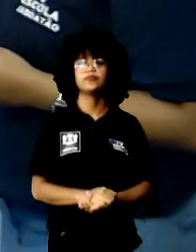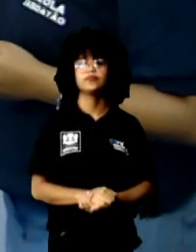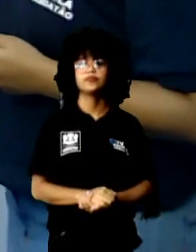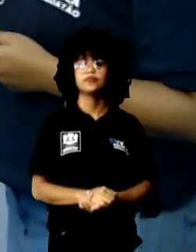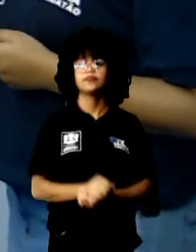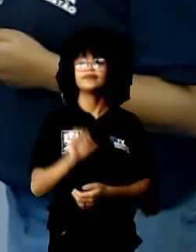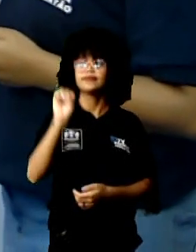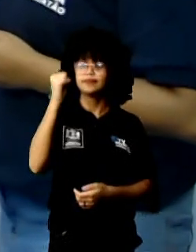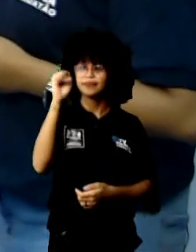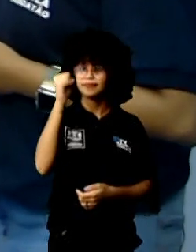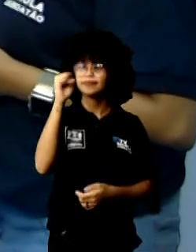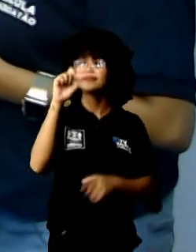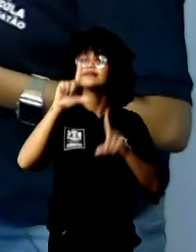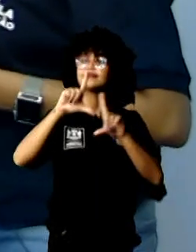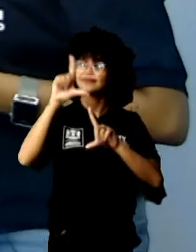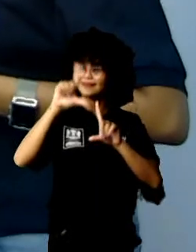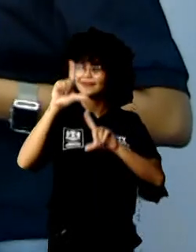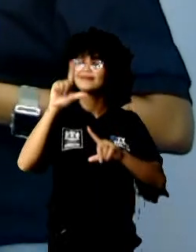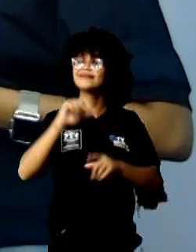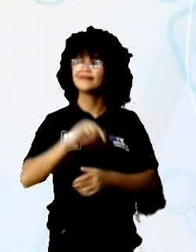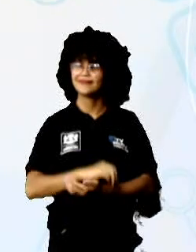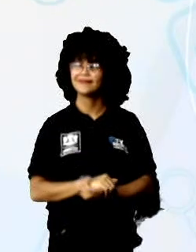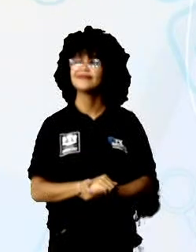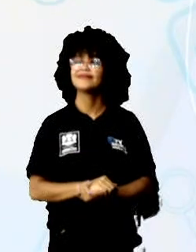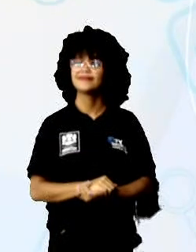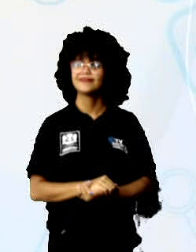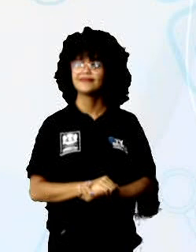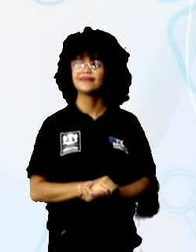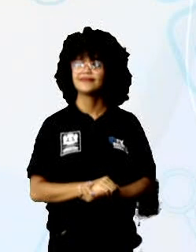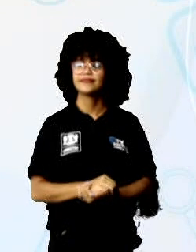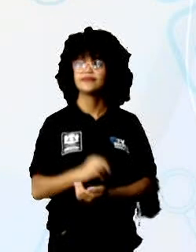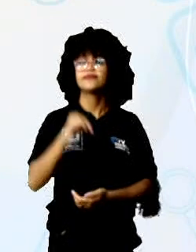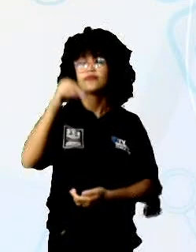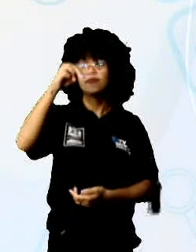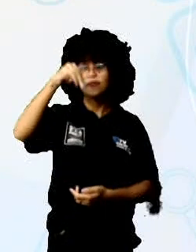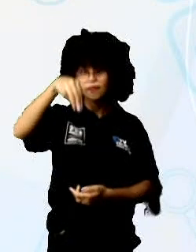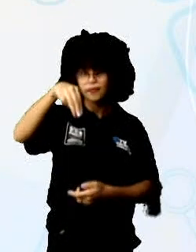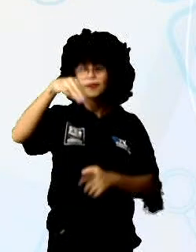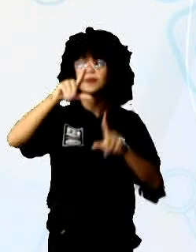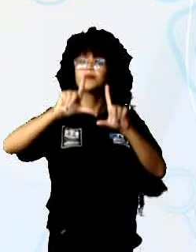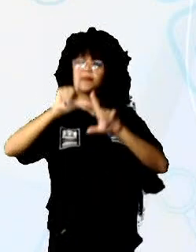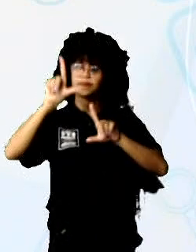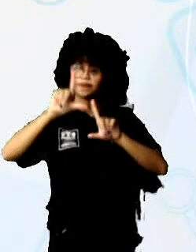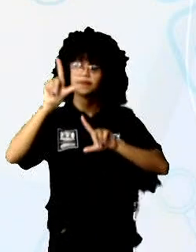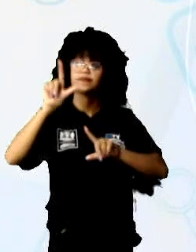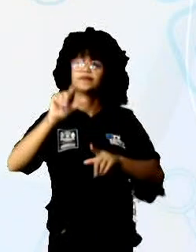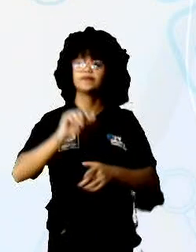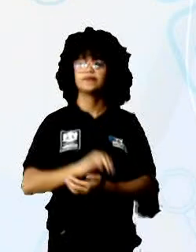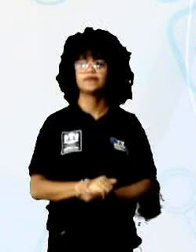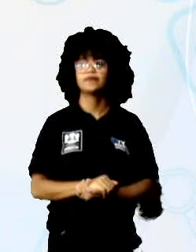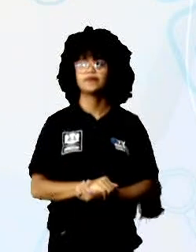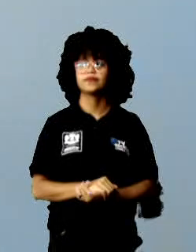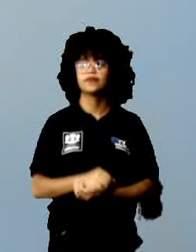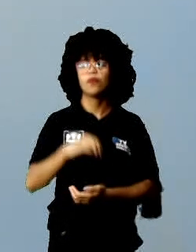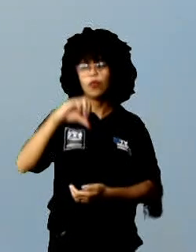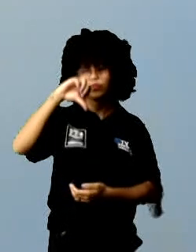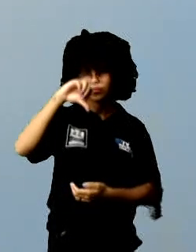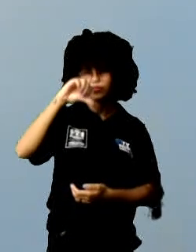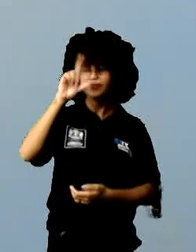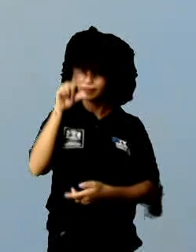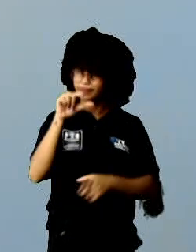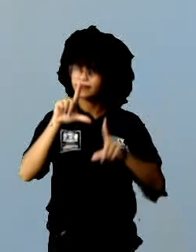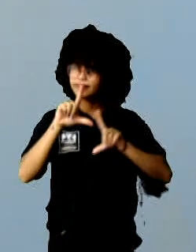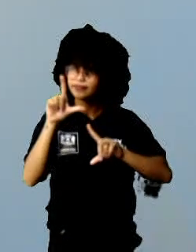é se é letra vamos para mais uma e minha letrinha o numeral 9